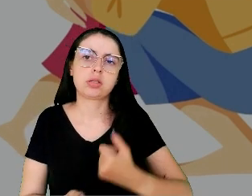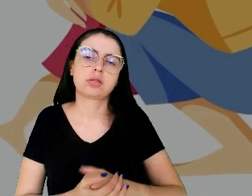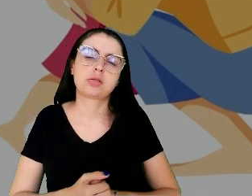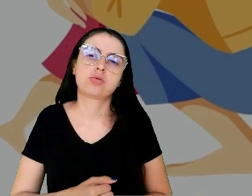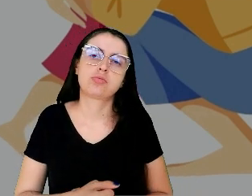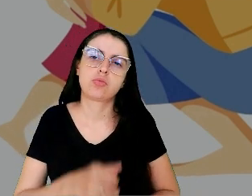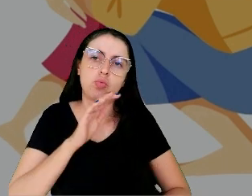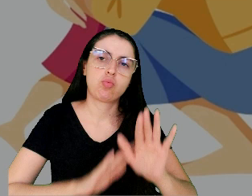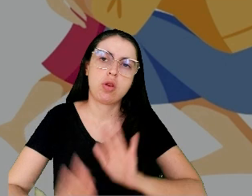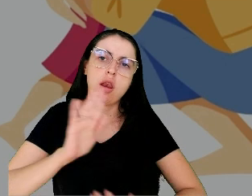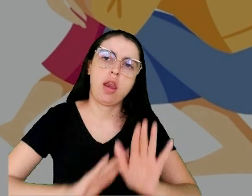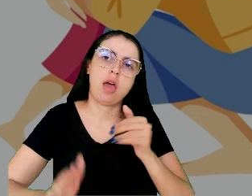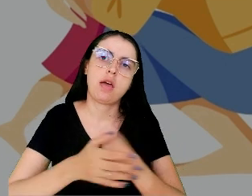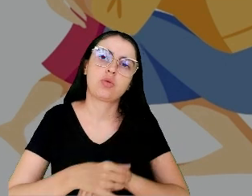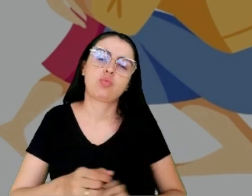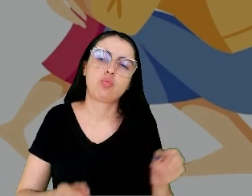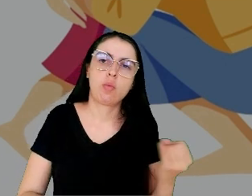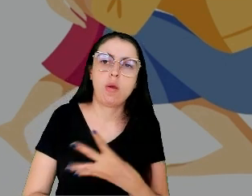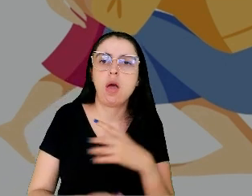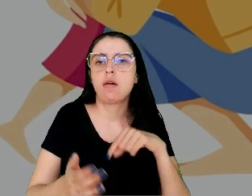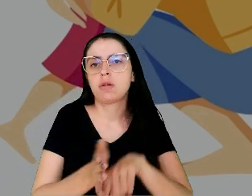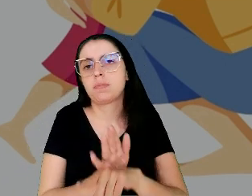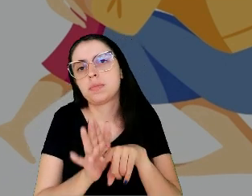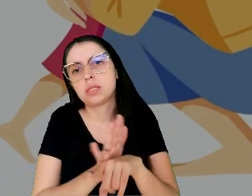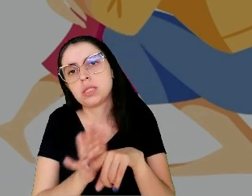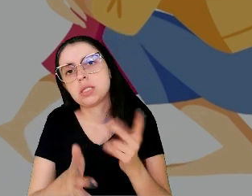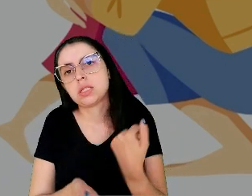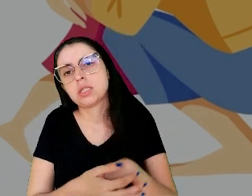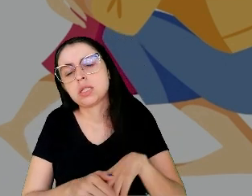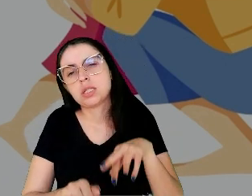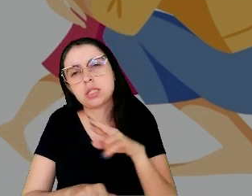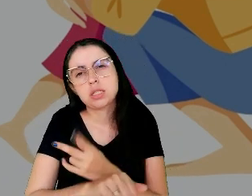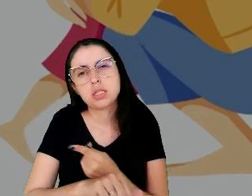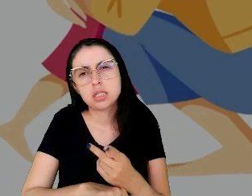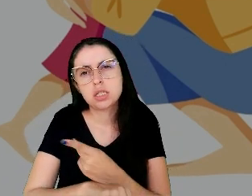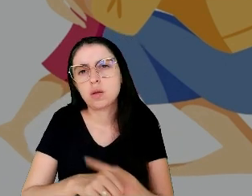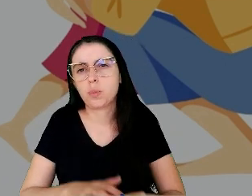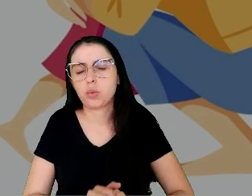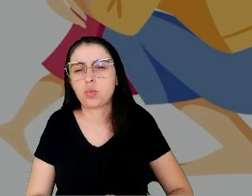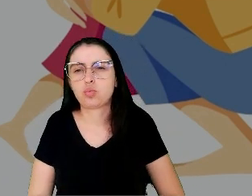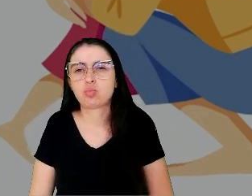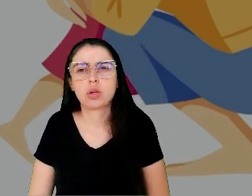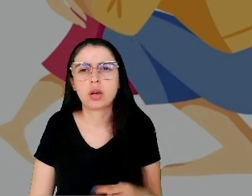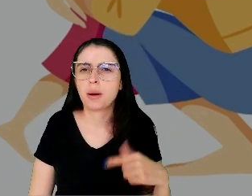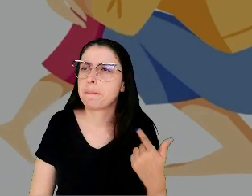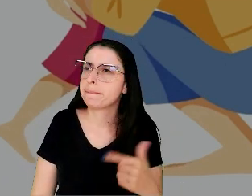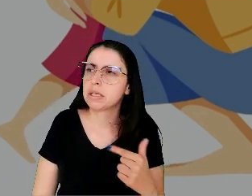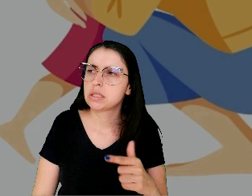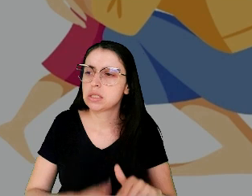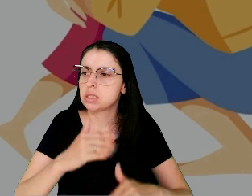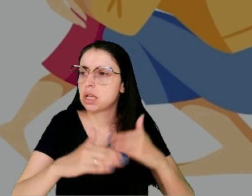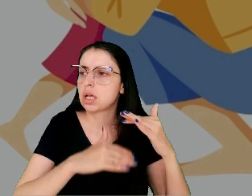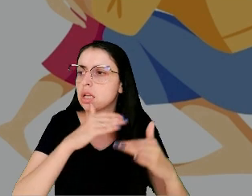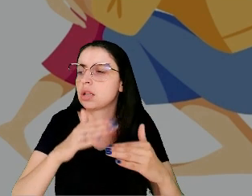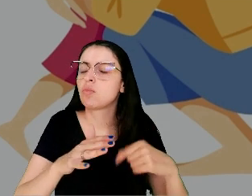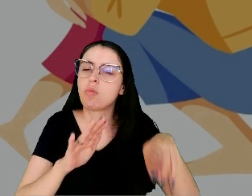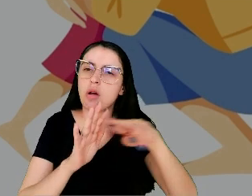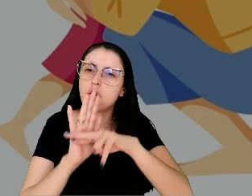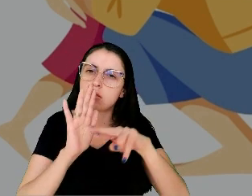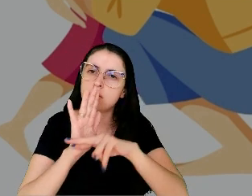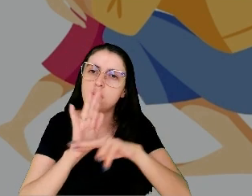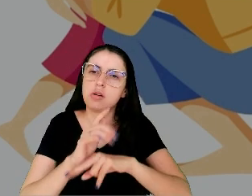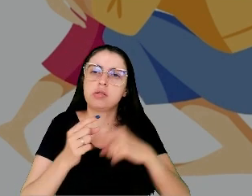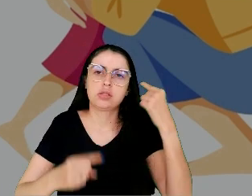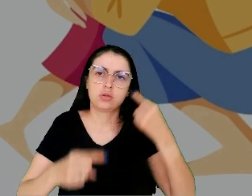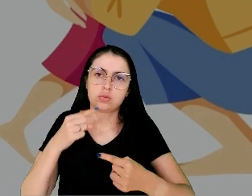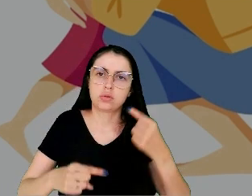parâmetros através de novos estudos e de audiências públicas. Nós não precisamos percorrer normas ou